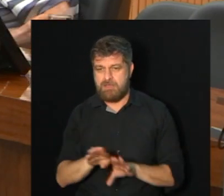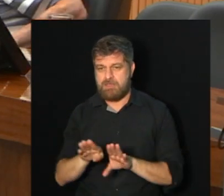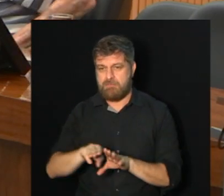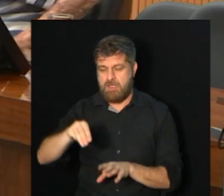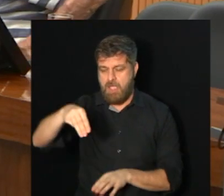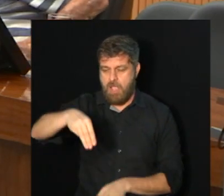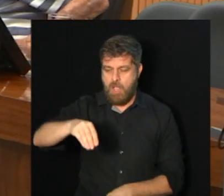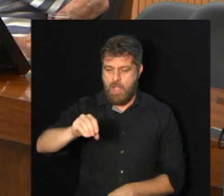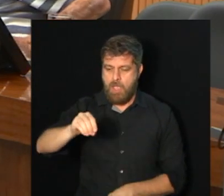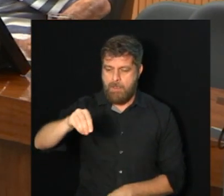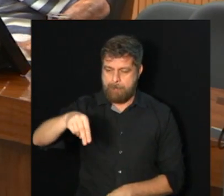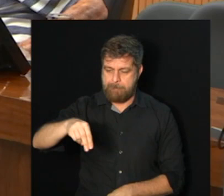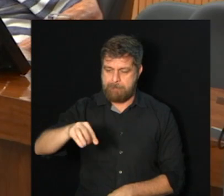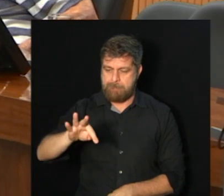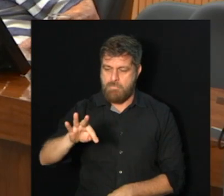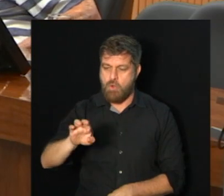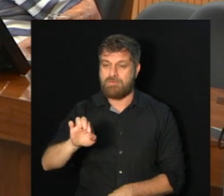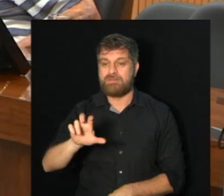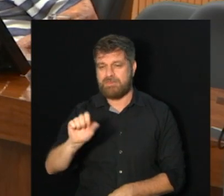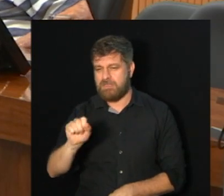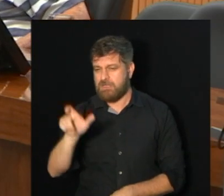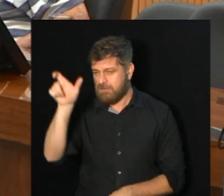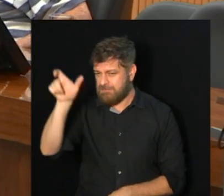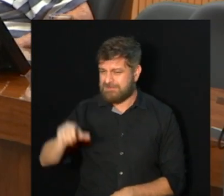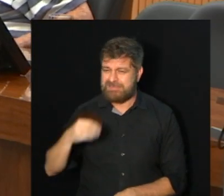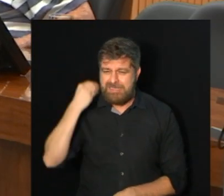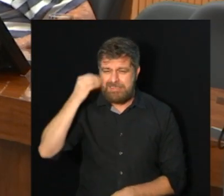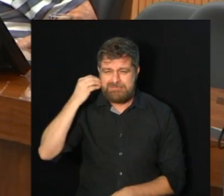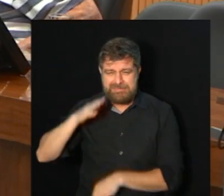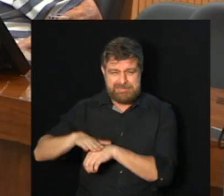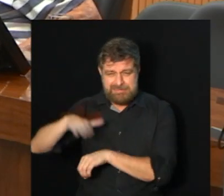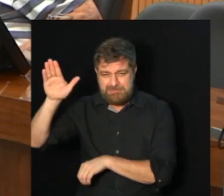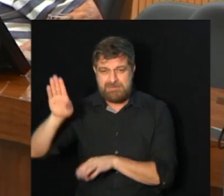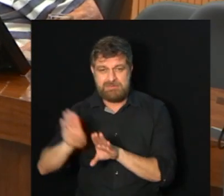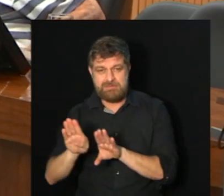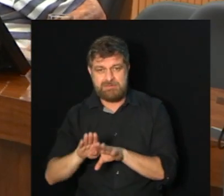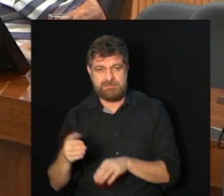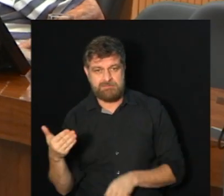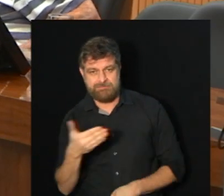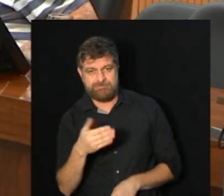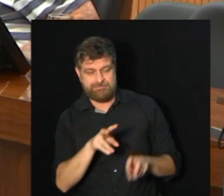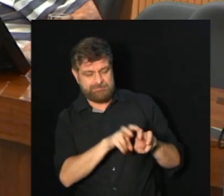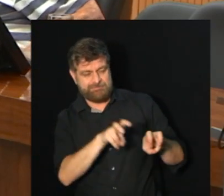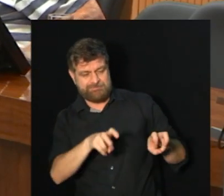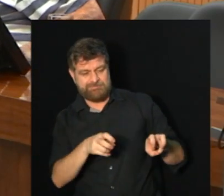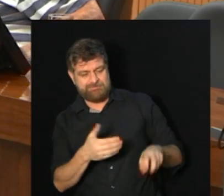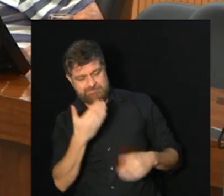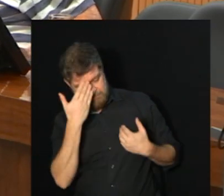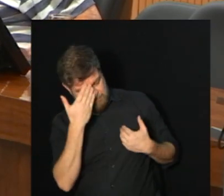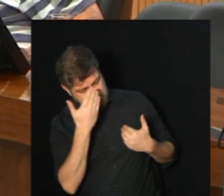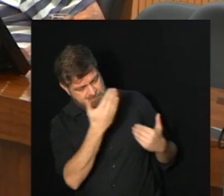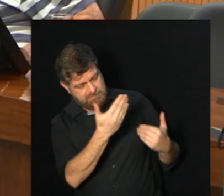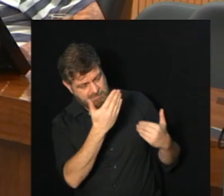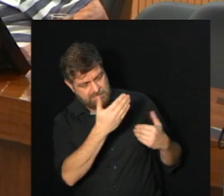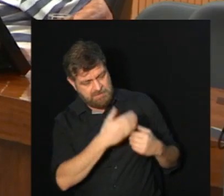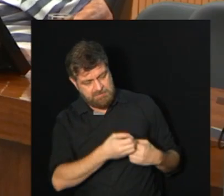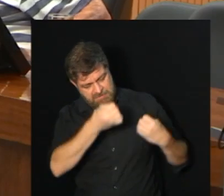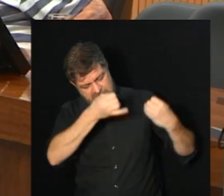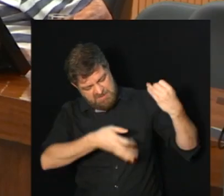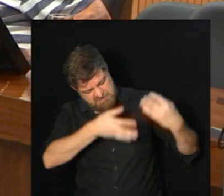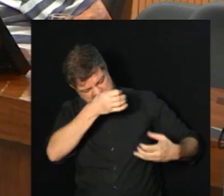né, o nosso longevo radioamador, e aos Fábios, né, o Fábio Silveira Bueno e o Fábio Poli, pela